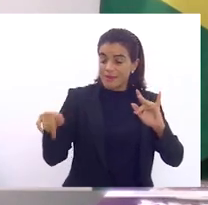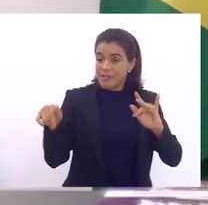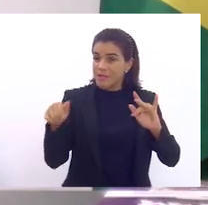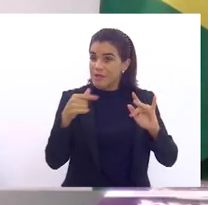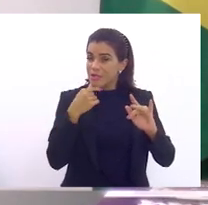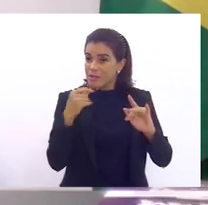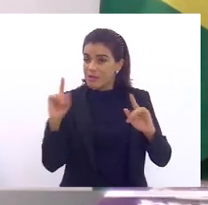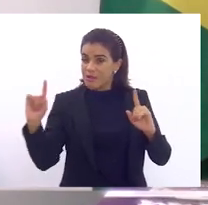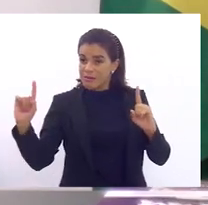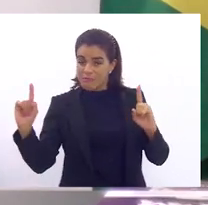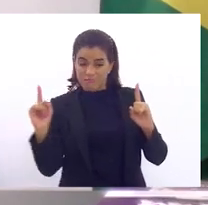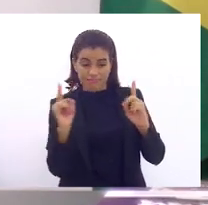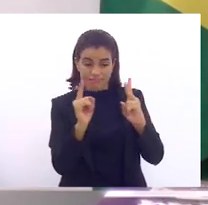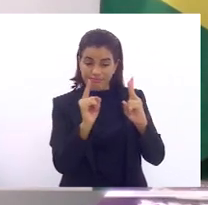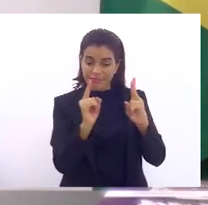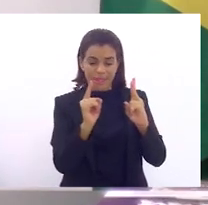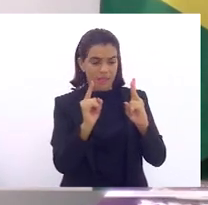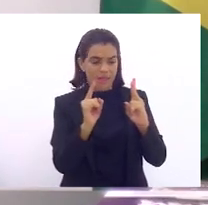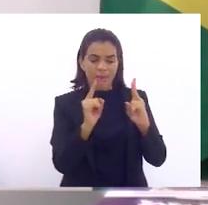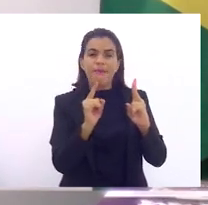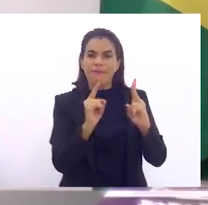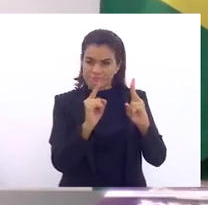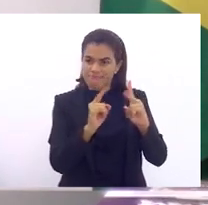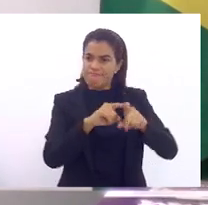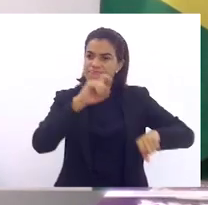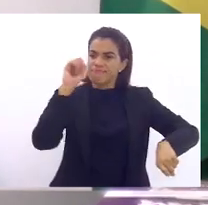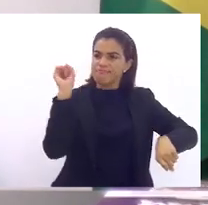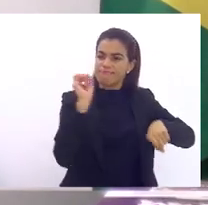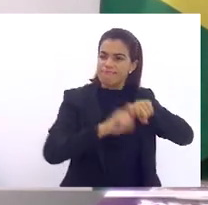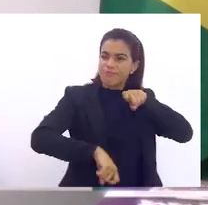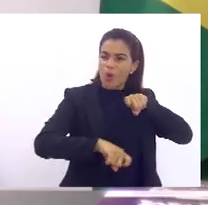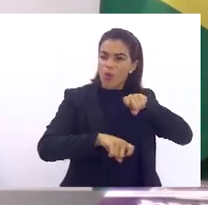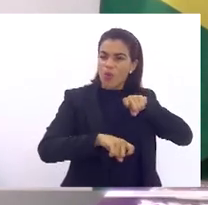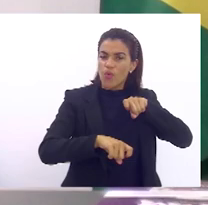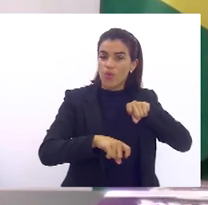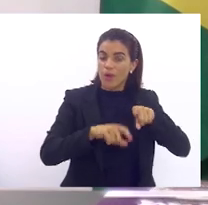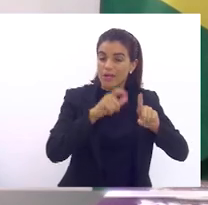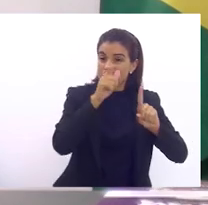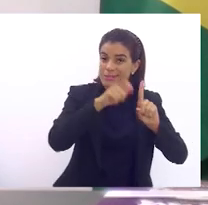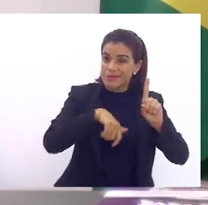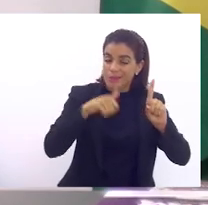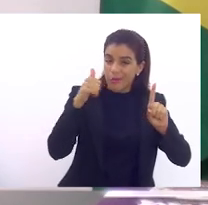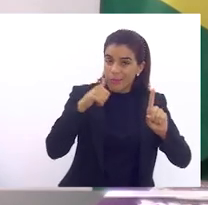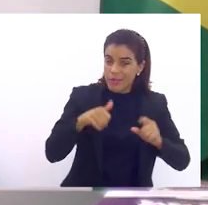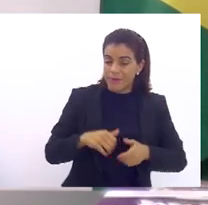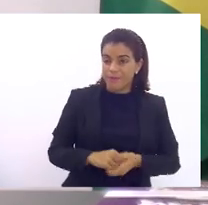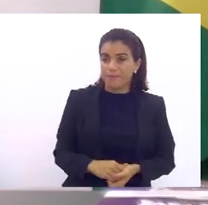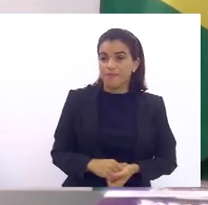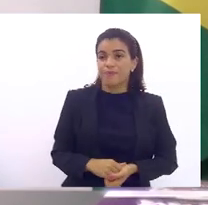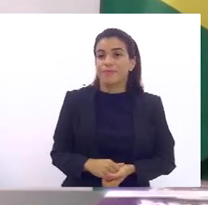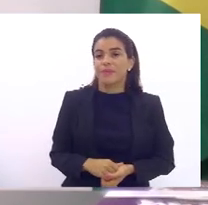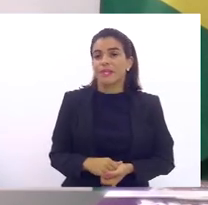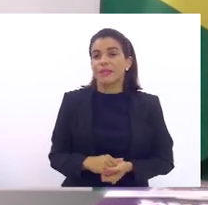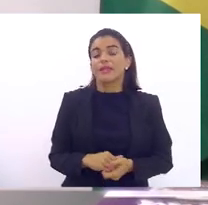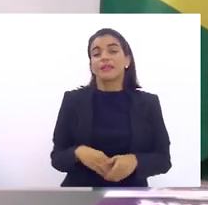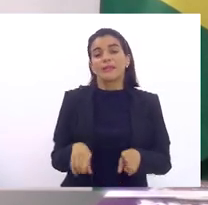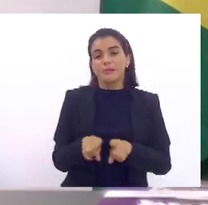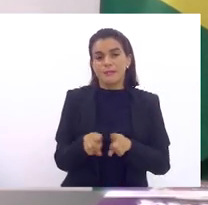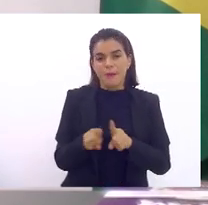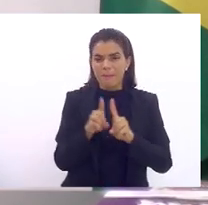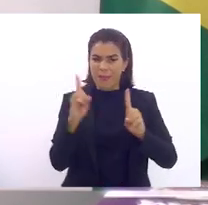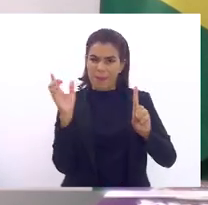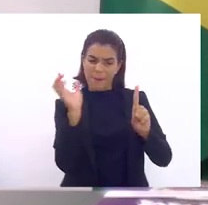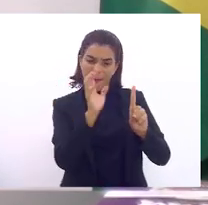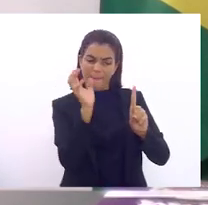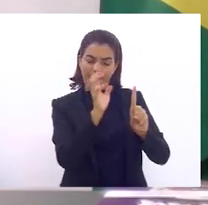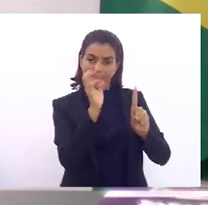uma característica de represália na atuação dele que dialoga muito com a violência contra a mulher e nisso a violência psicológica